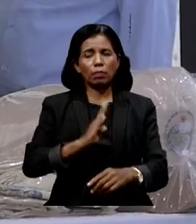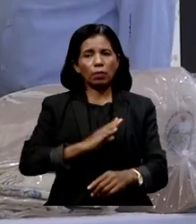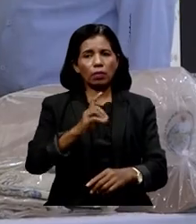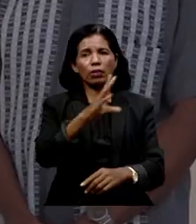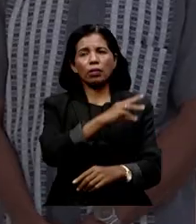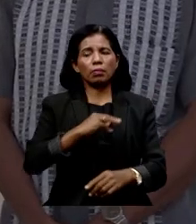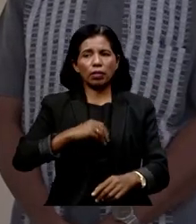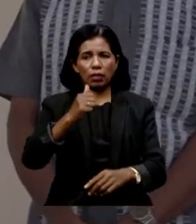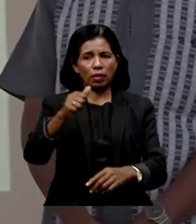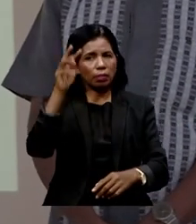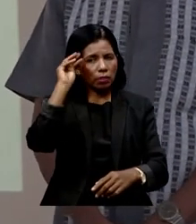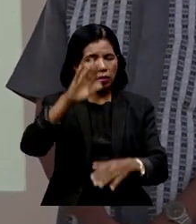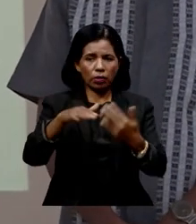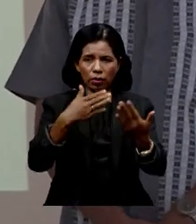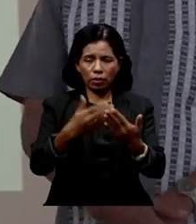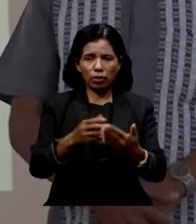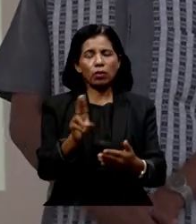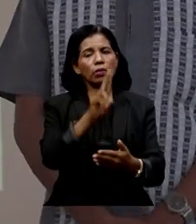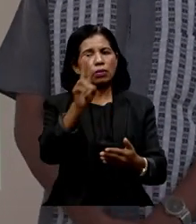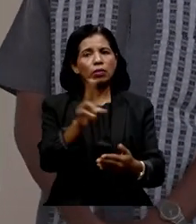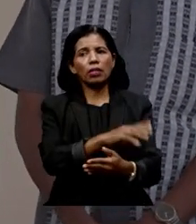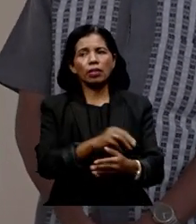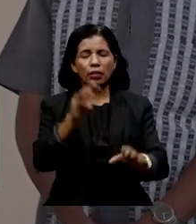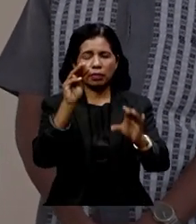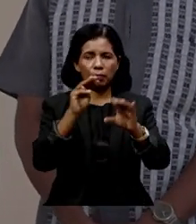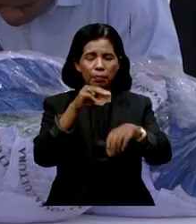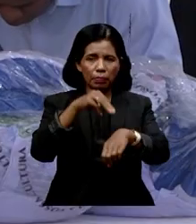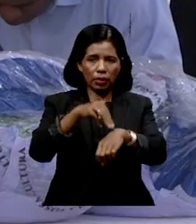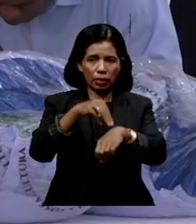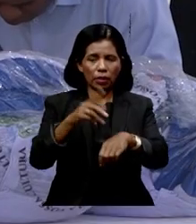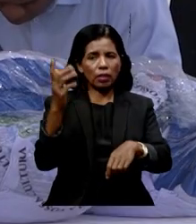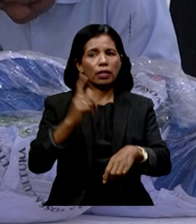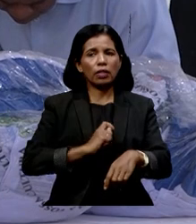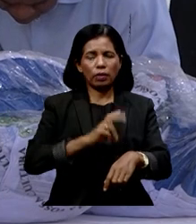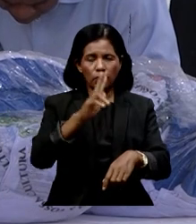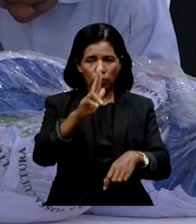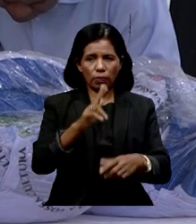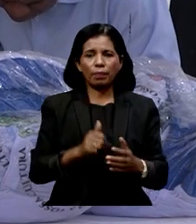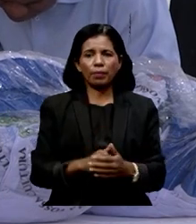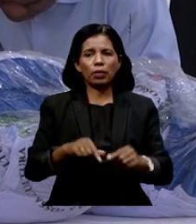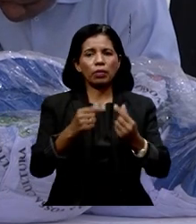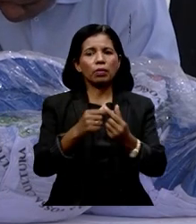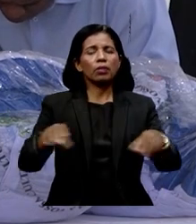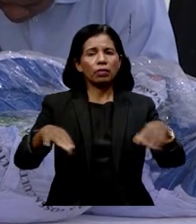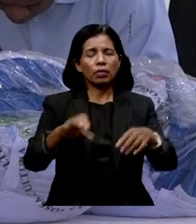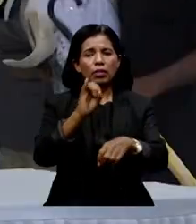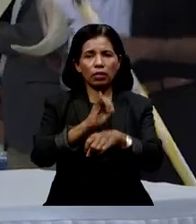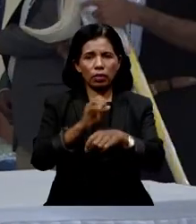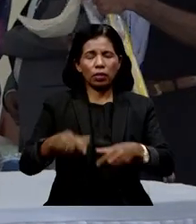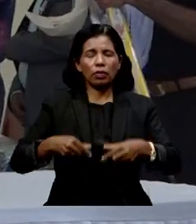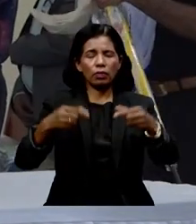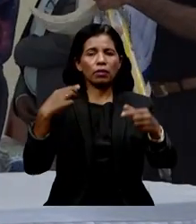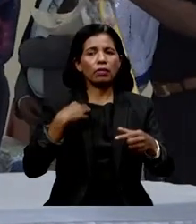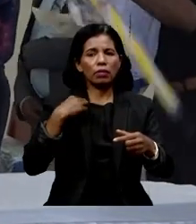Maliana, no ministro extraordinário Sira se usa durante missa e a taça Tolo. Além de né, equipa serviço uma creda mos entrega